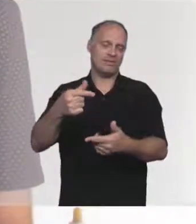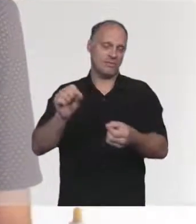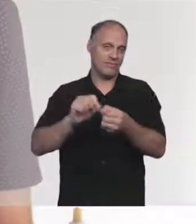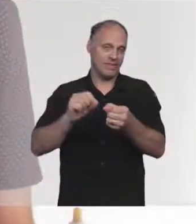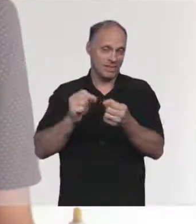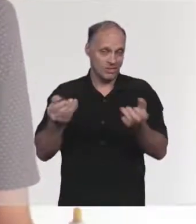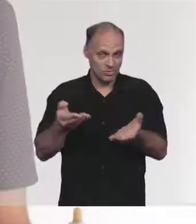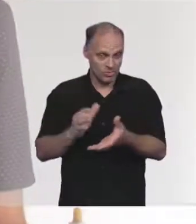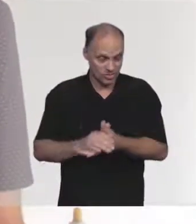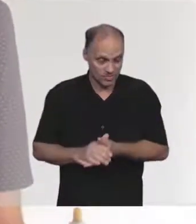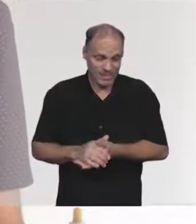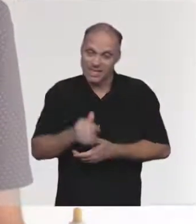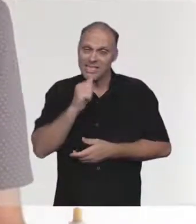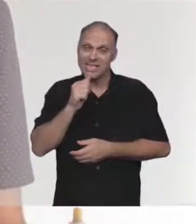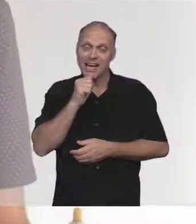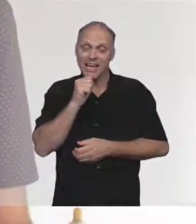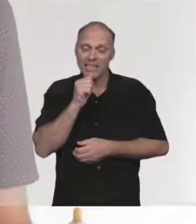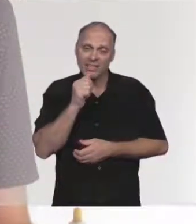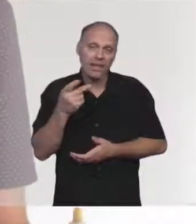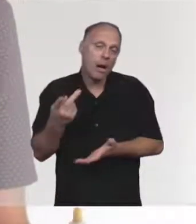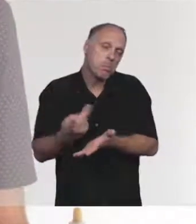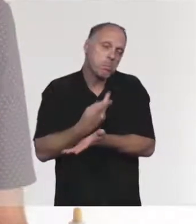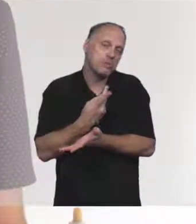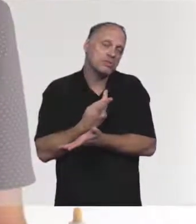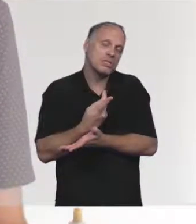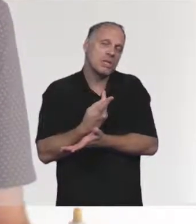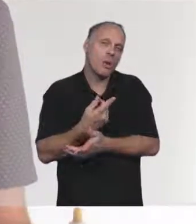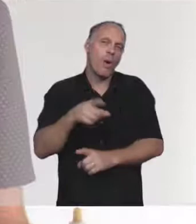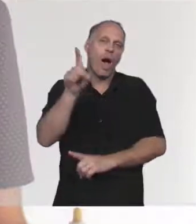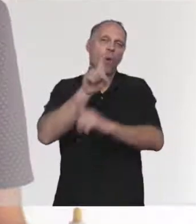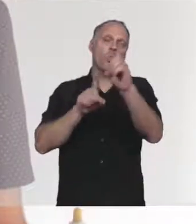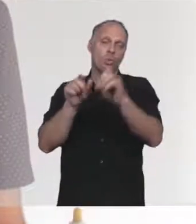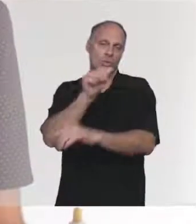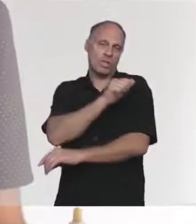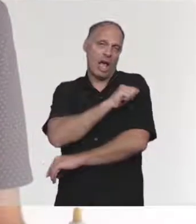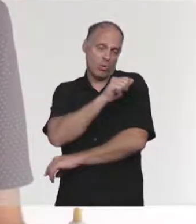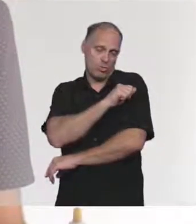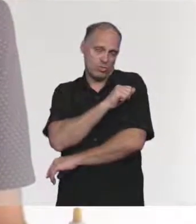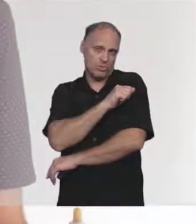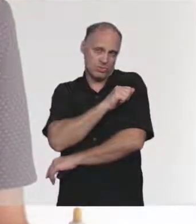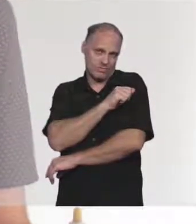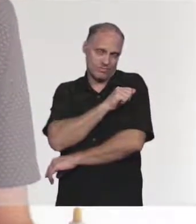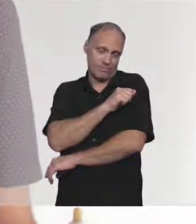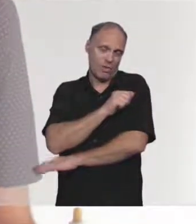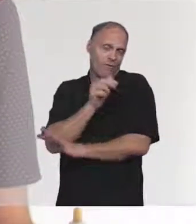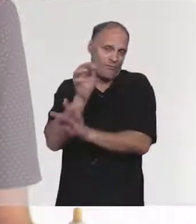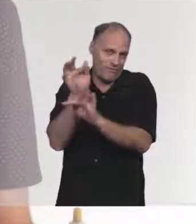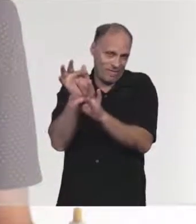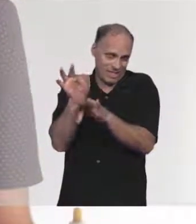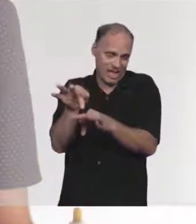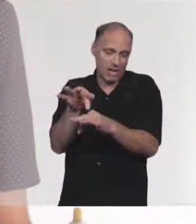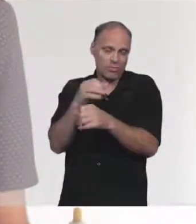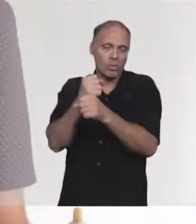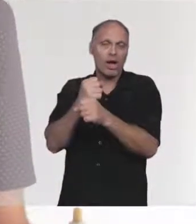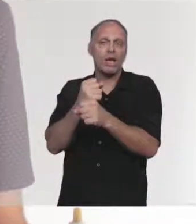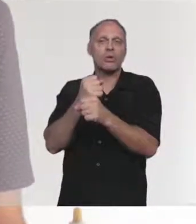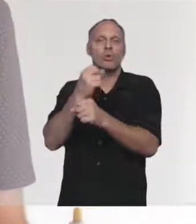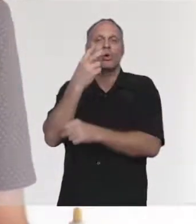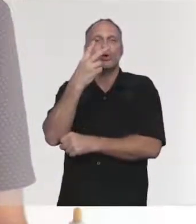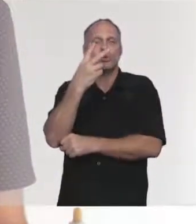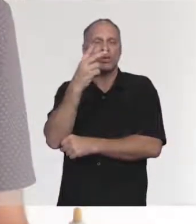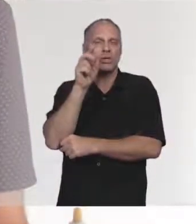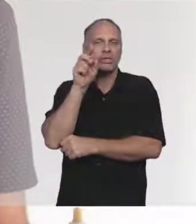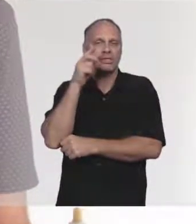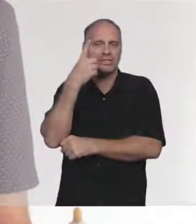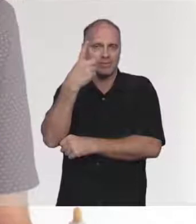trabalho. E casualmente, alguns alunos do Fidalga, no final de 2015,